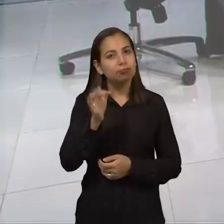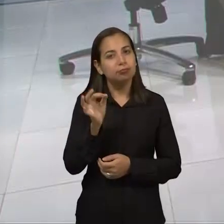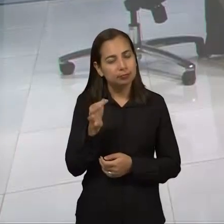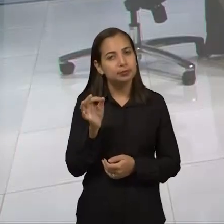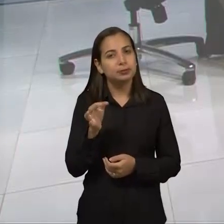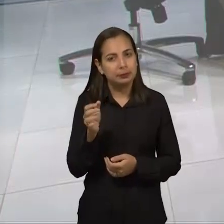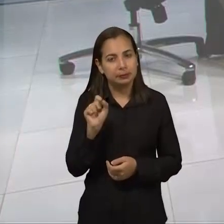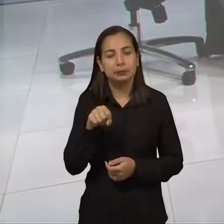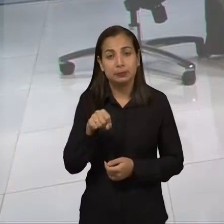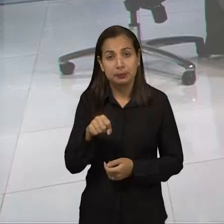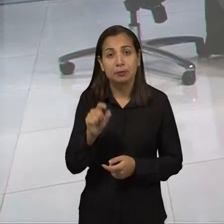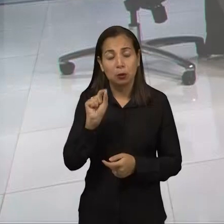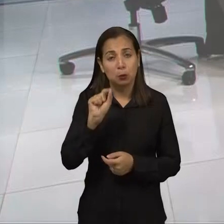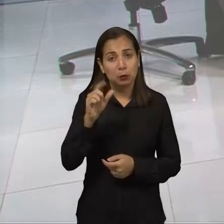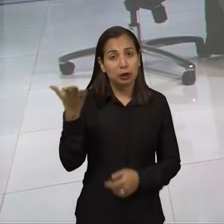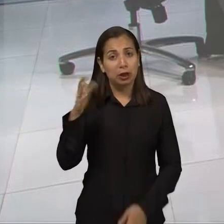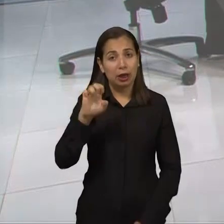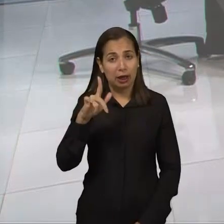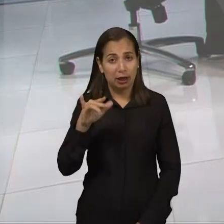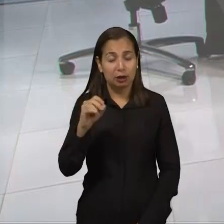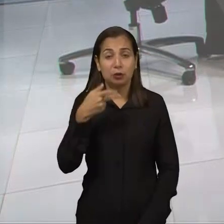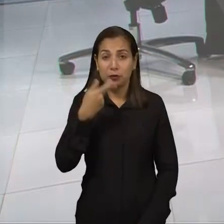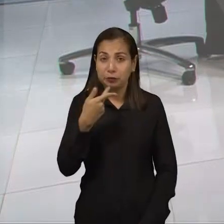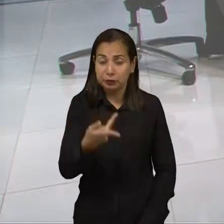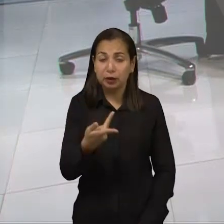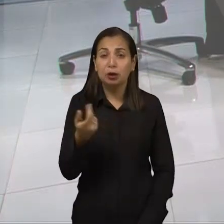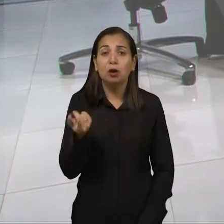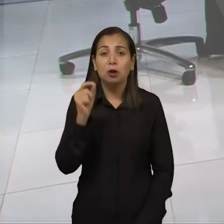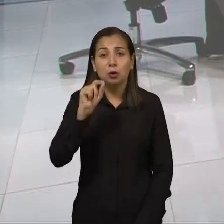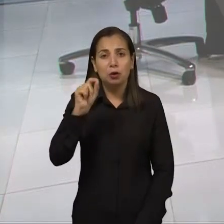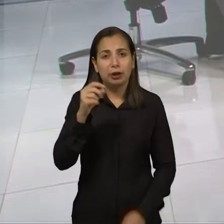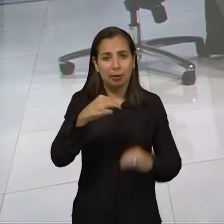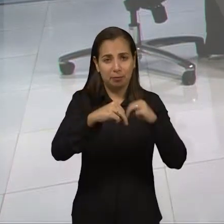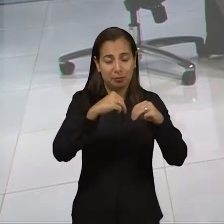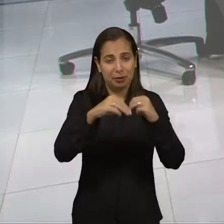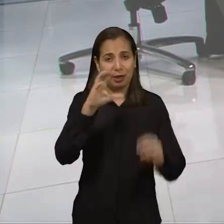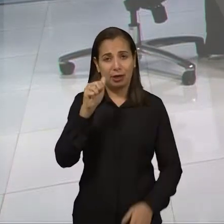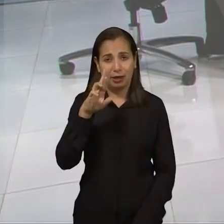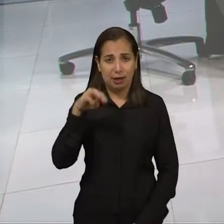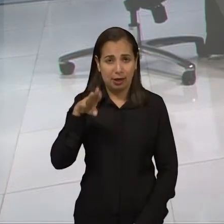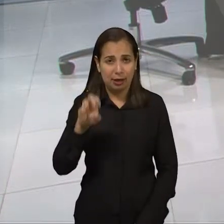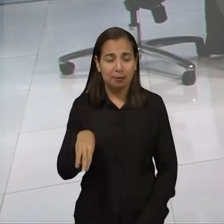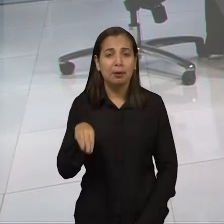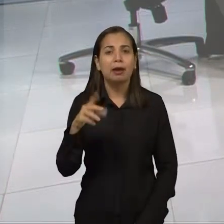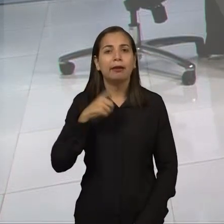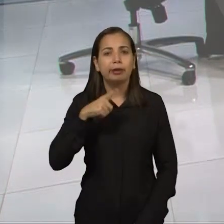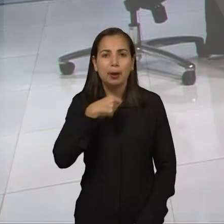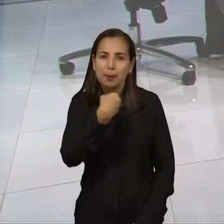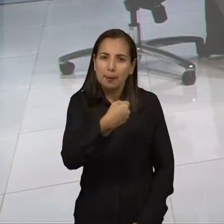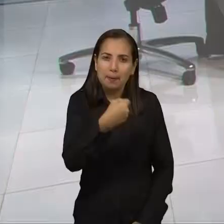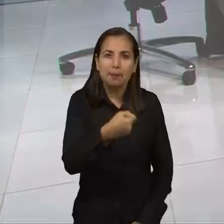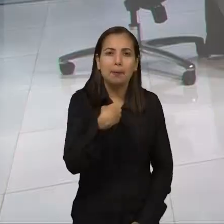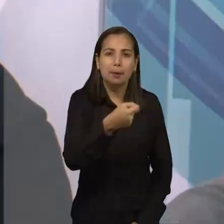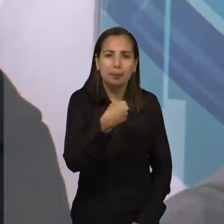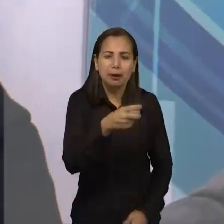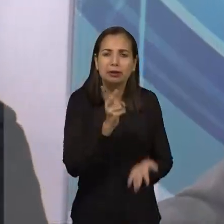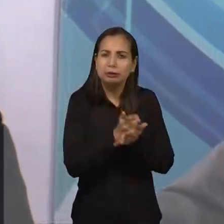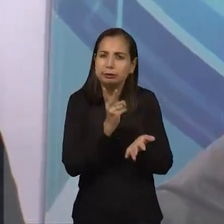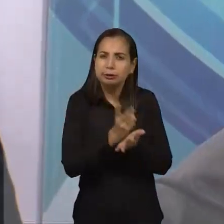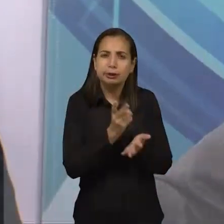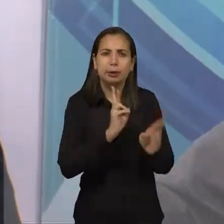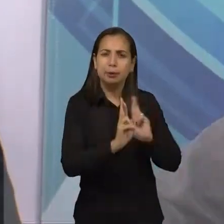que o doutor Hélio Parente falou é o que corresponde, por exemplo, a ministra Carmen Lúcia é entrevistada por quem? Por Miriam Leitão.